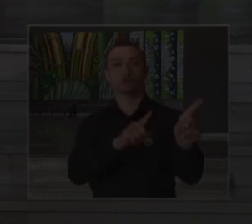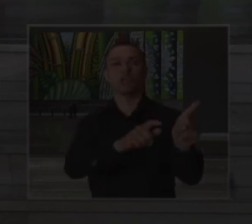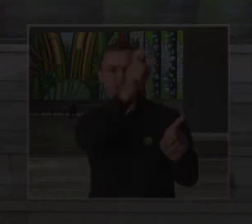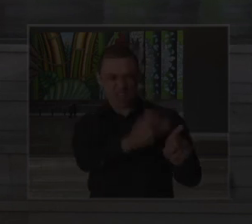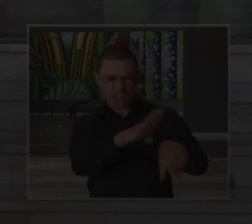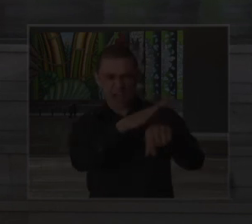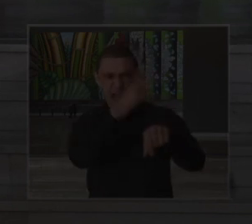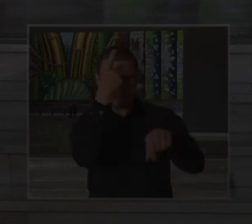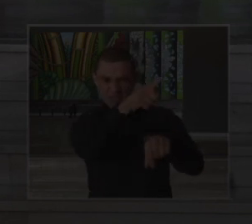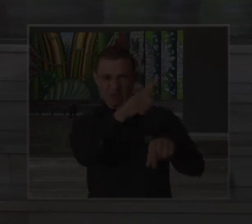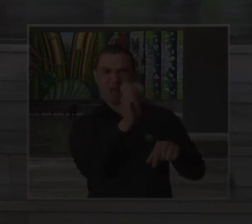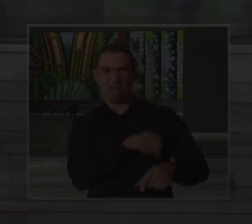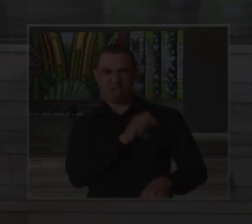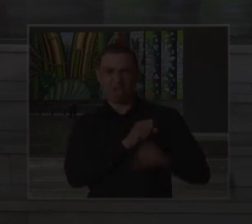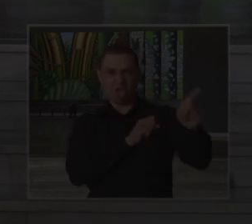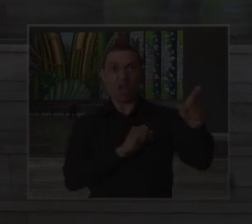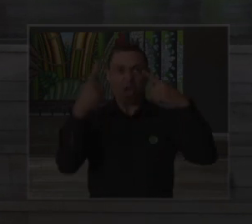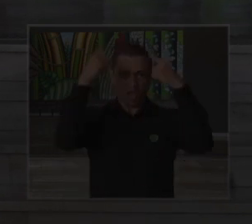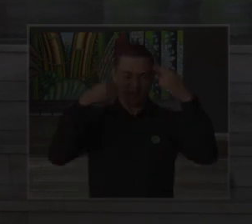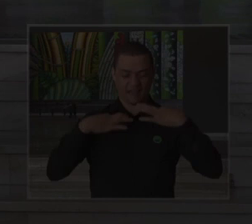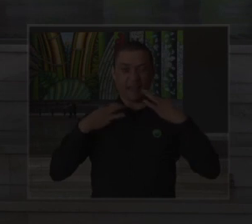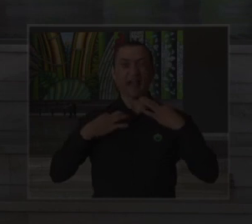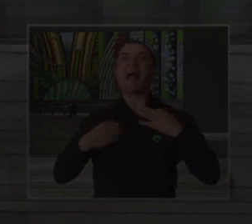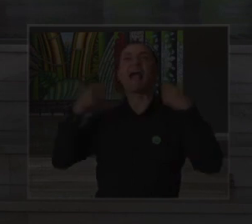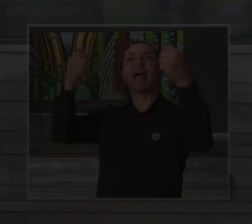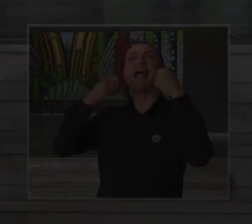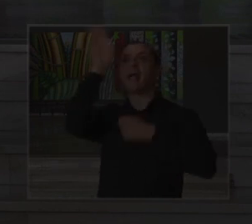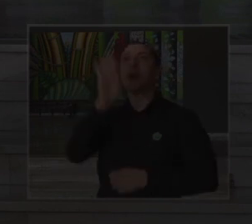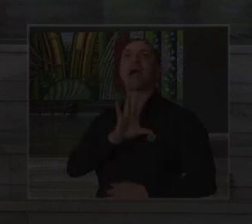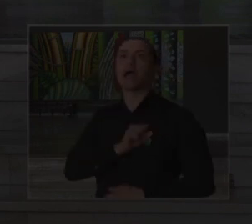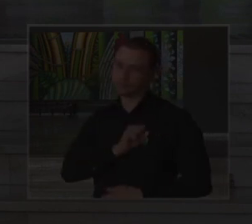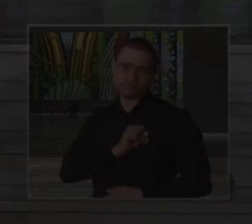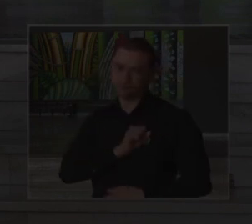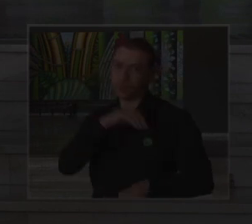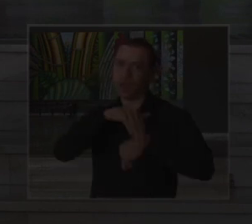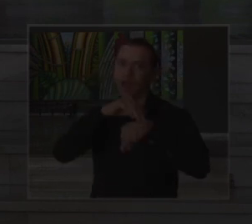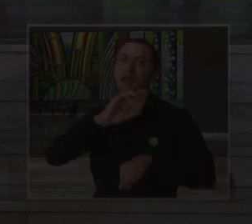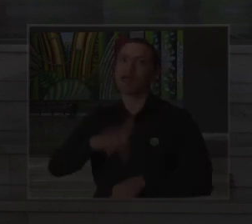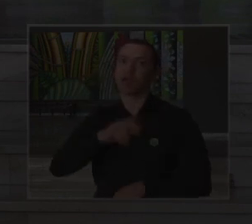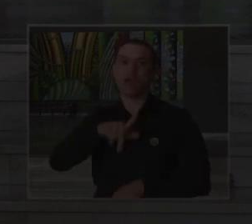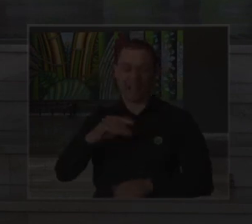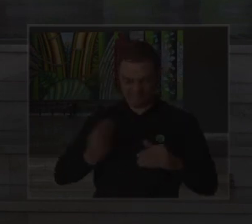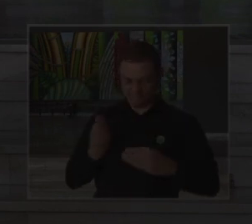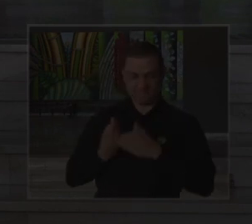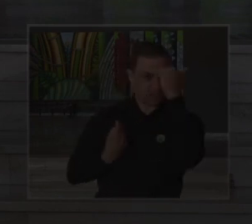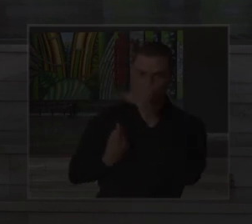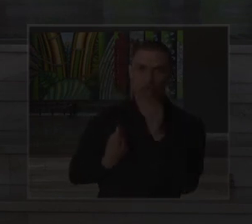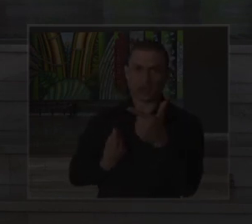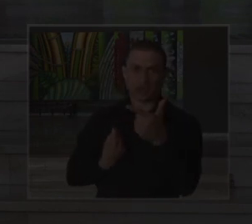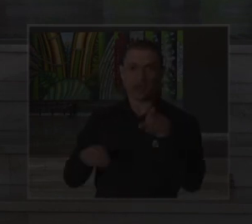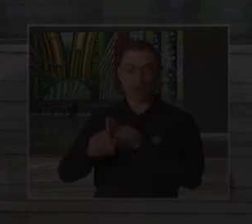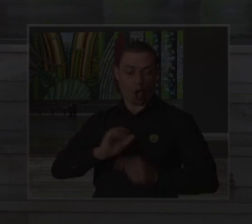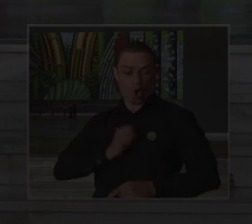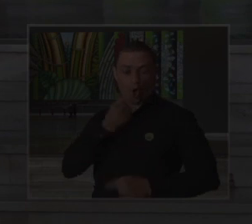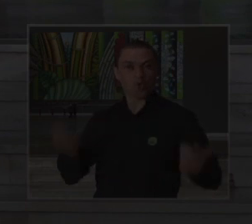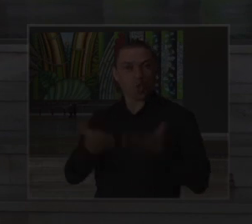esses milicianos fantasiados de patriotas que desrespeitam a vida, promovem o